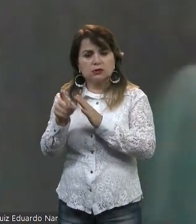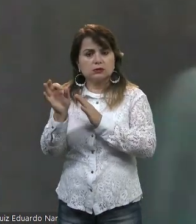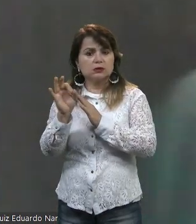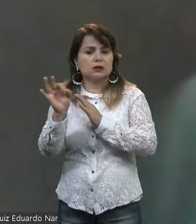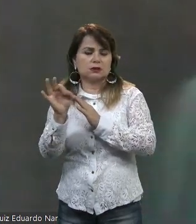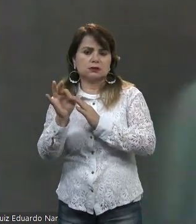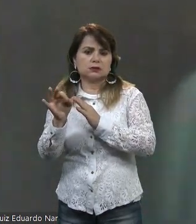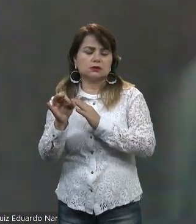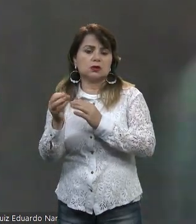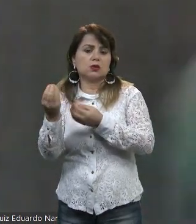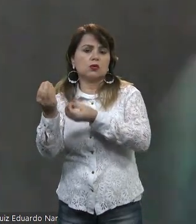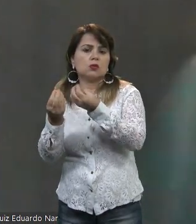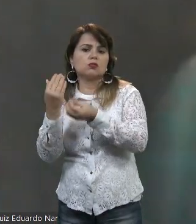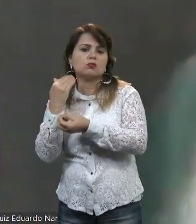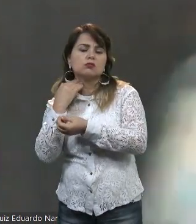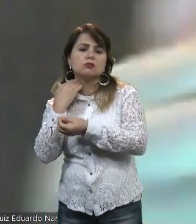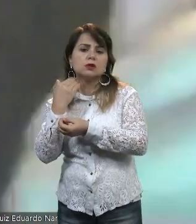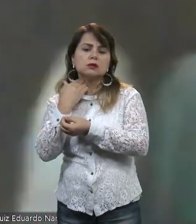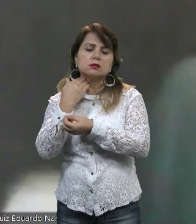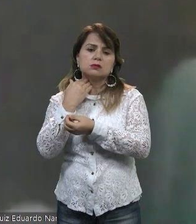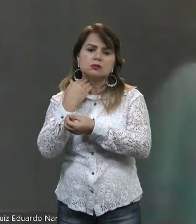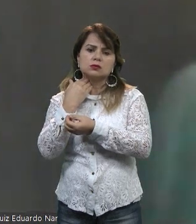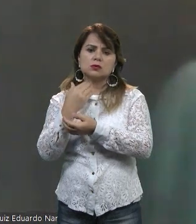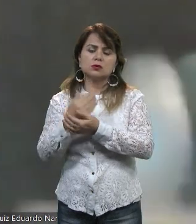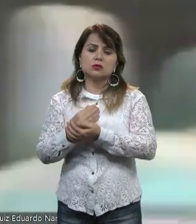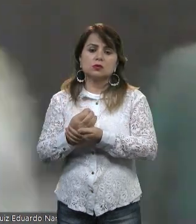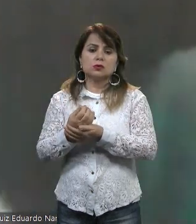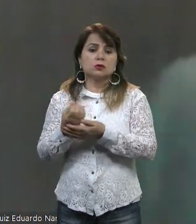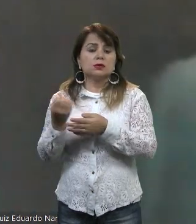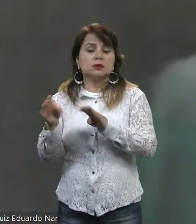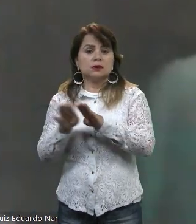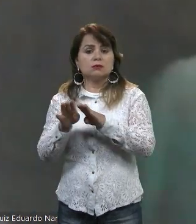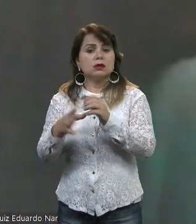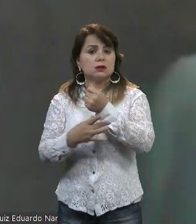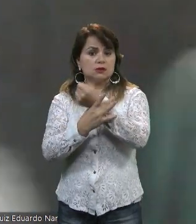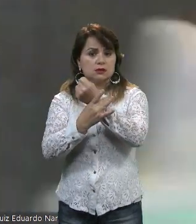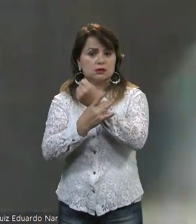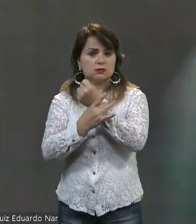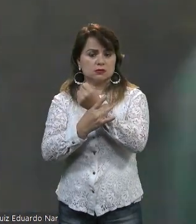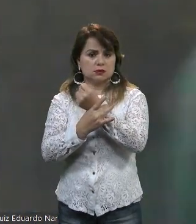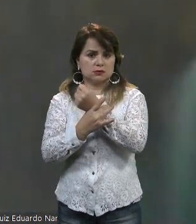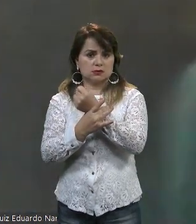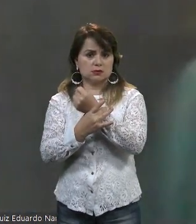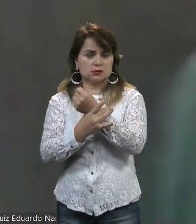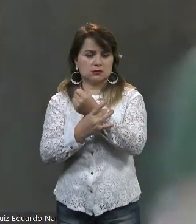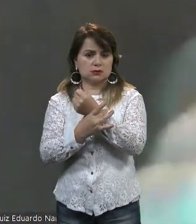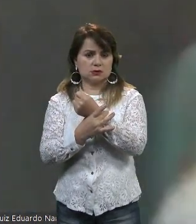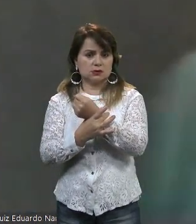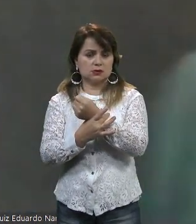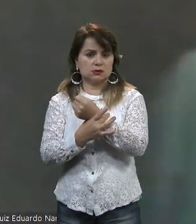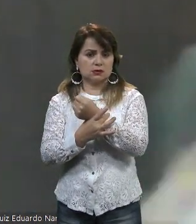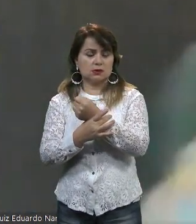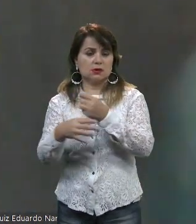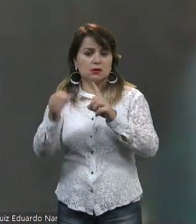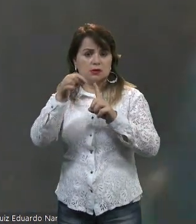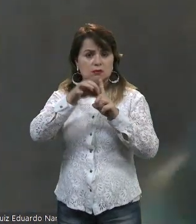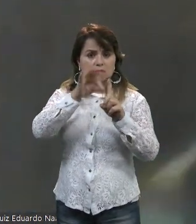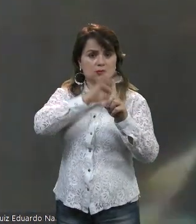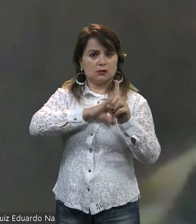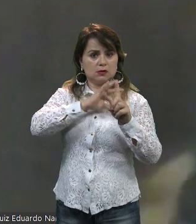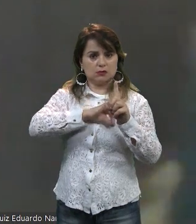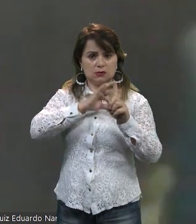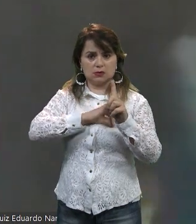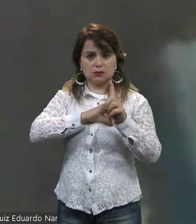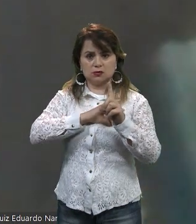mostrar aos bancos ou, efetivamente, garantir esses pagamentos sem juros e sem